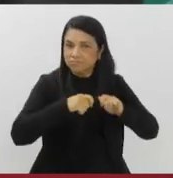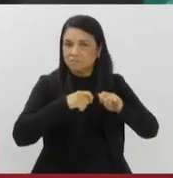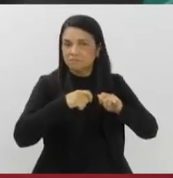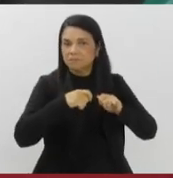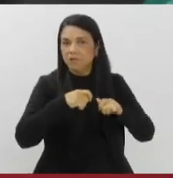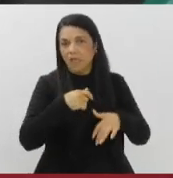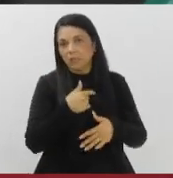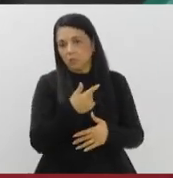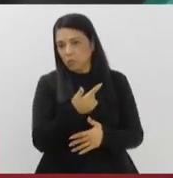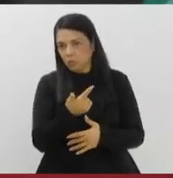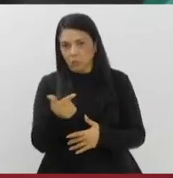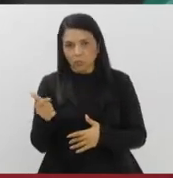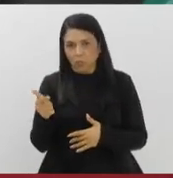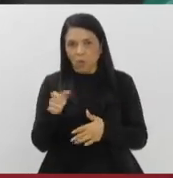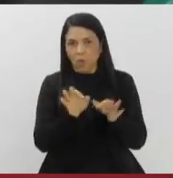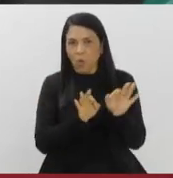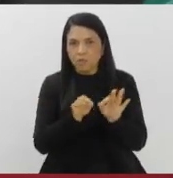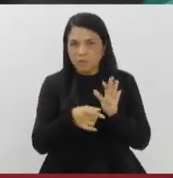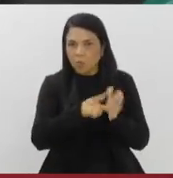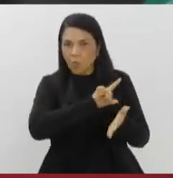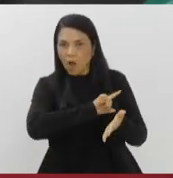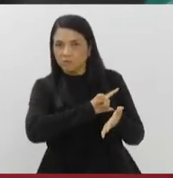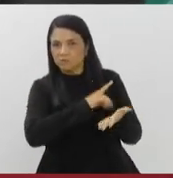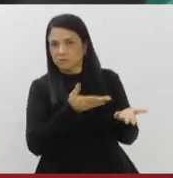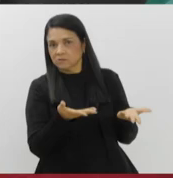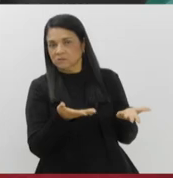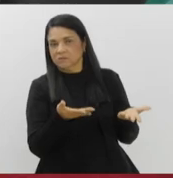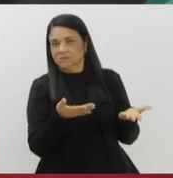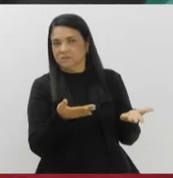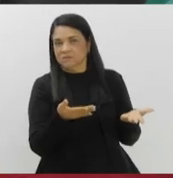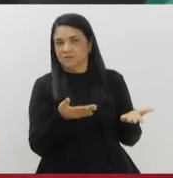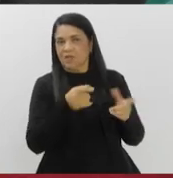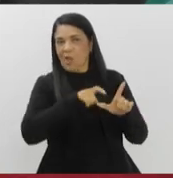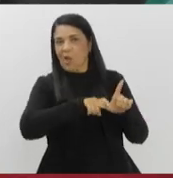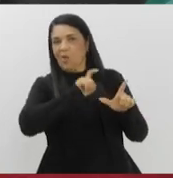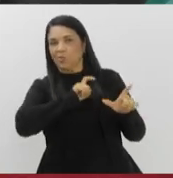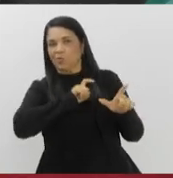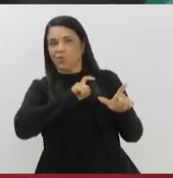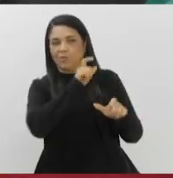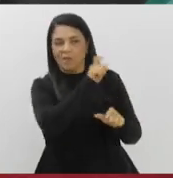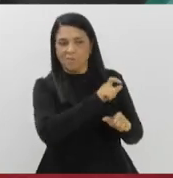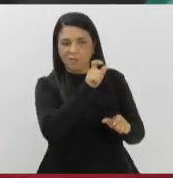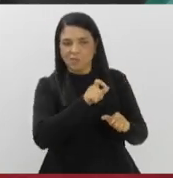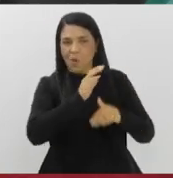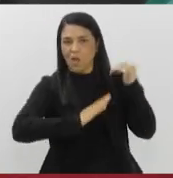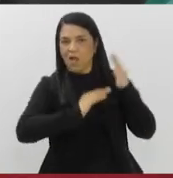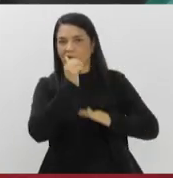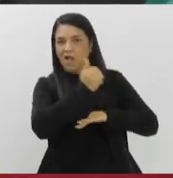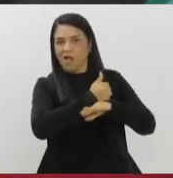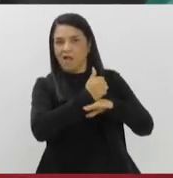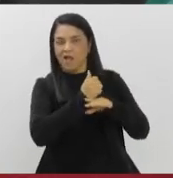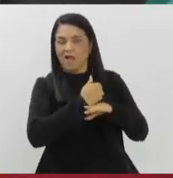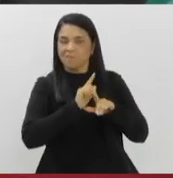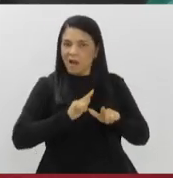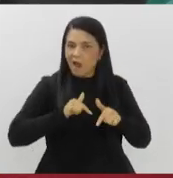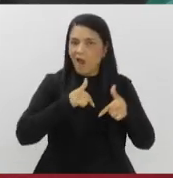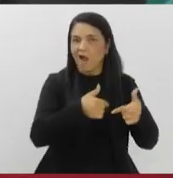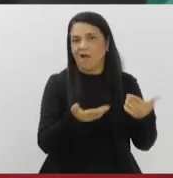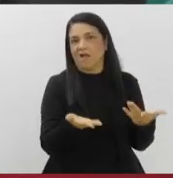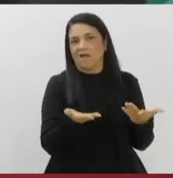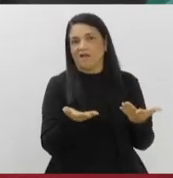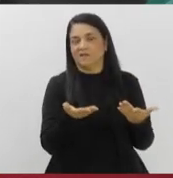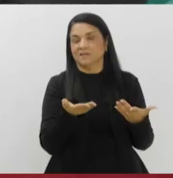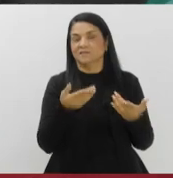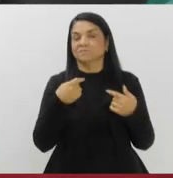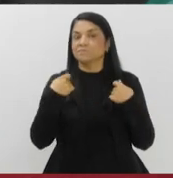vai ter a organização necessária, né, e a autonomia dessas pessoas para fazerem as suas ações. E outra coisa que a gente